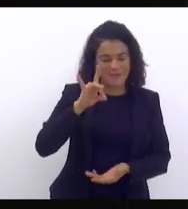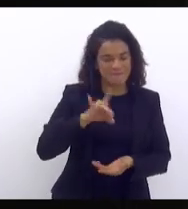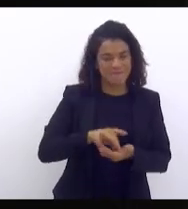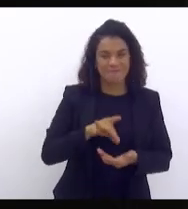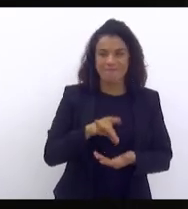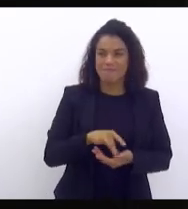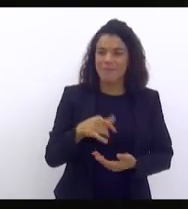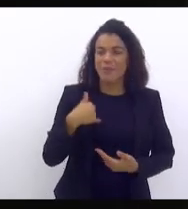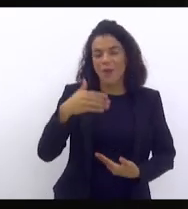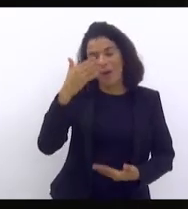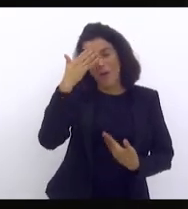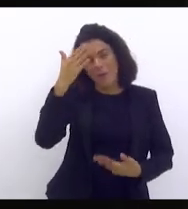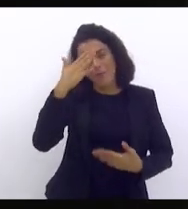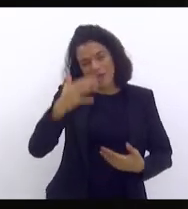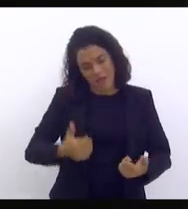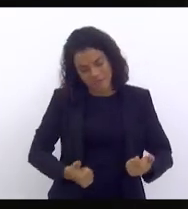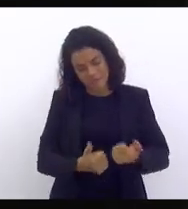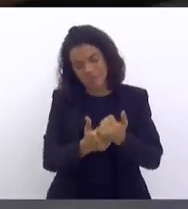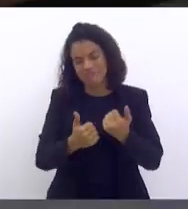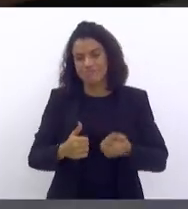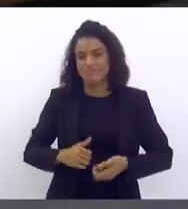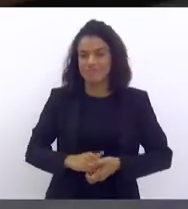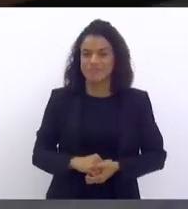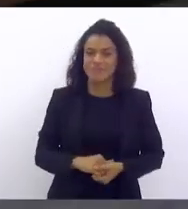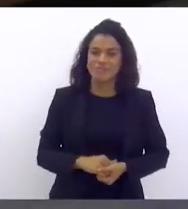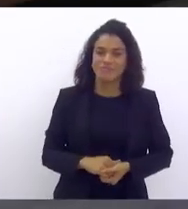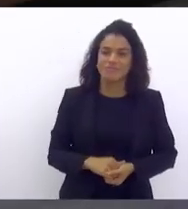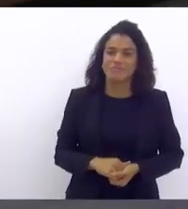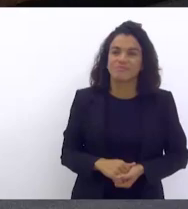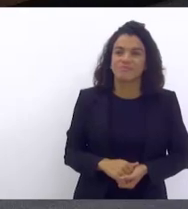obrigado, fomos juntos e misturados. Vamos ser.